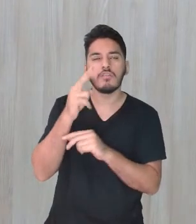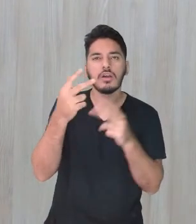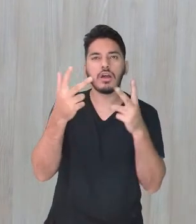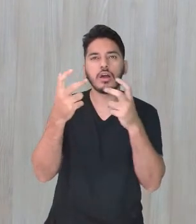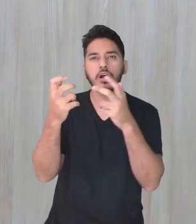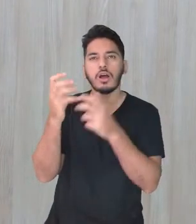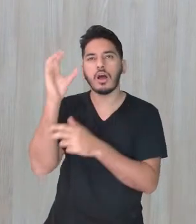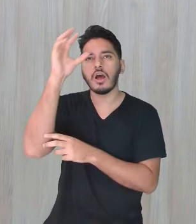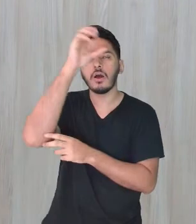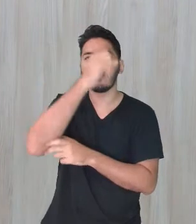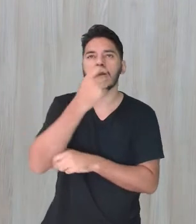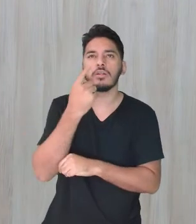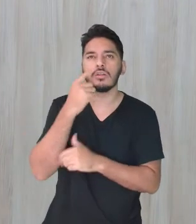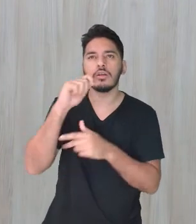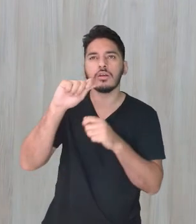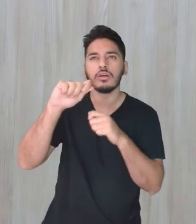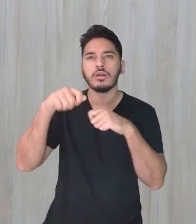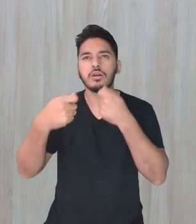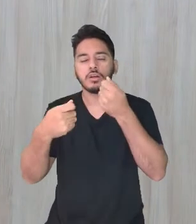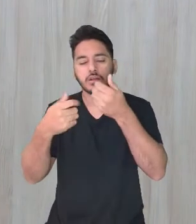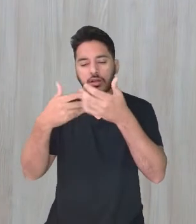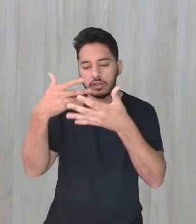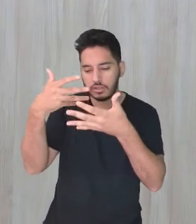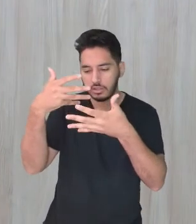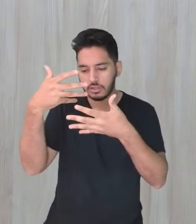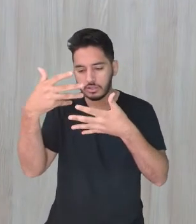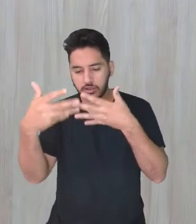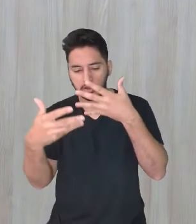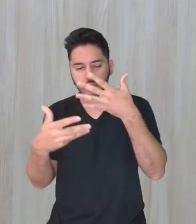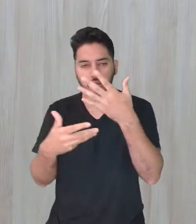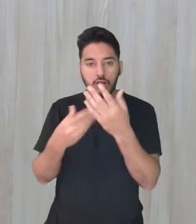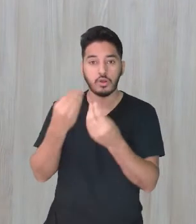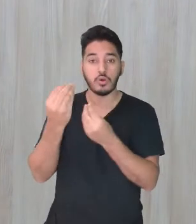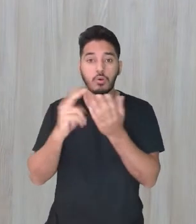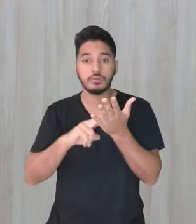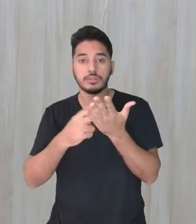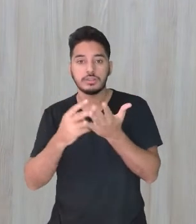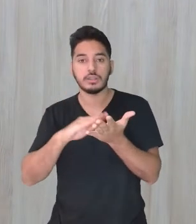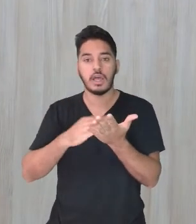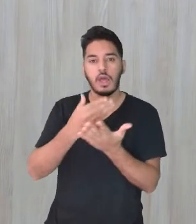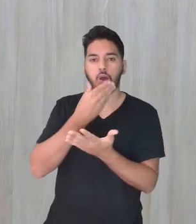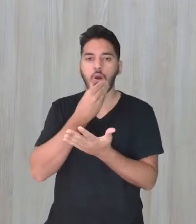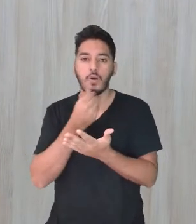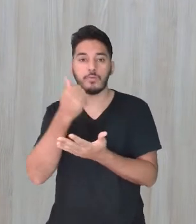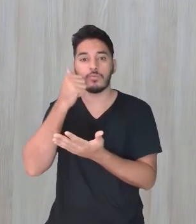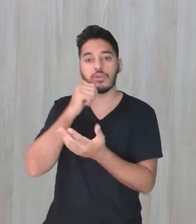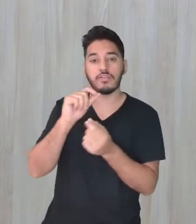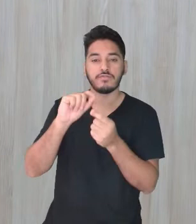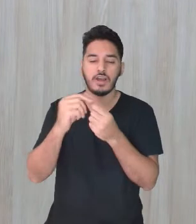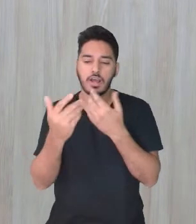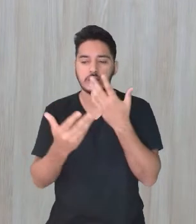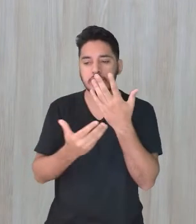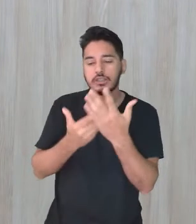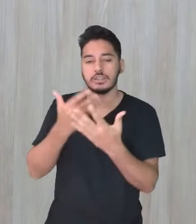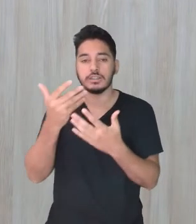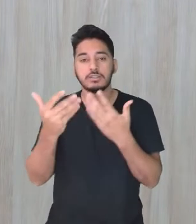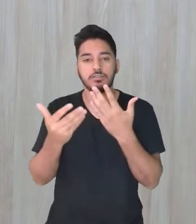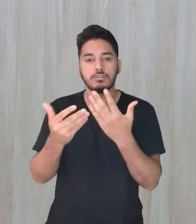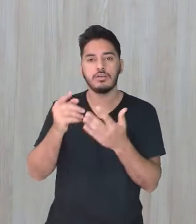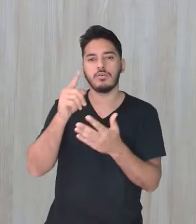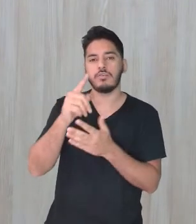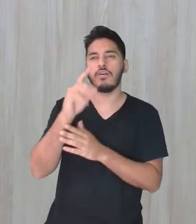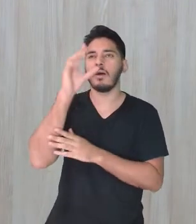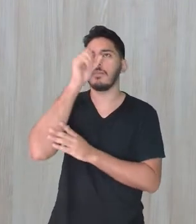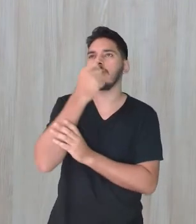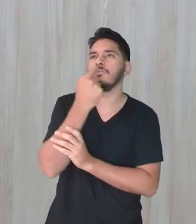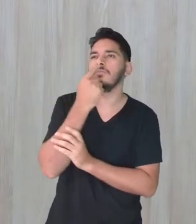aprender, prestar atenção aí em como os intérpretes e as intérpretes fazem essa tradução, para que vocês vão